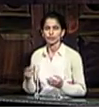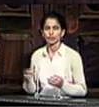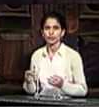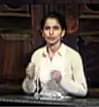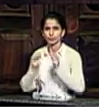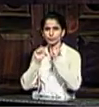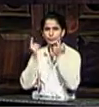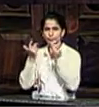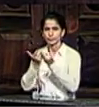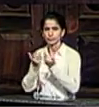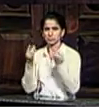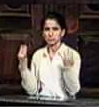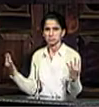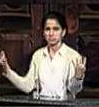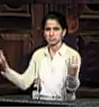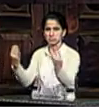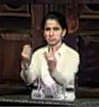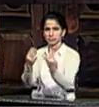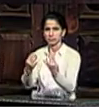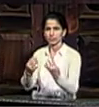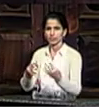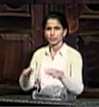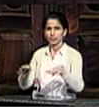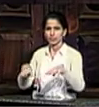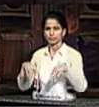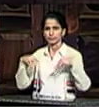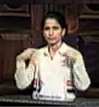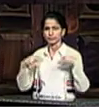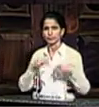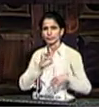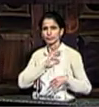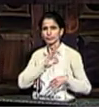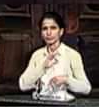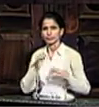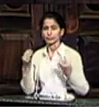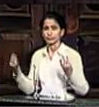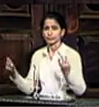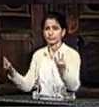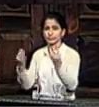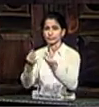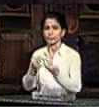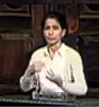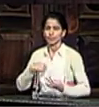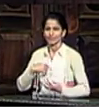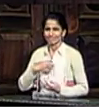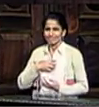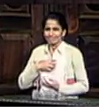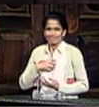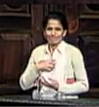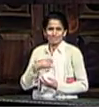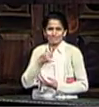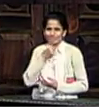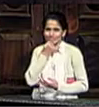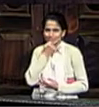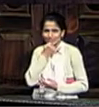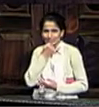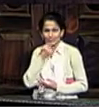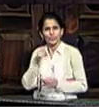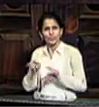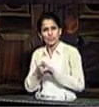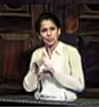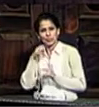essa casa cercada por grades, que a mim em particular incomoda profundamente,